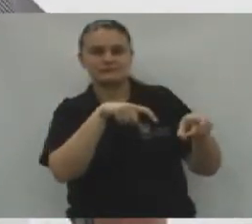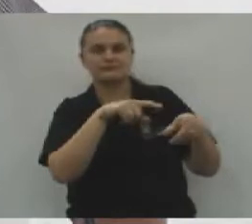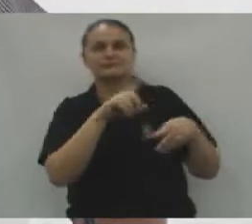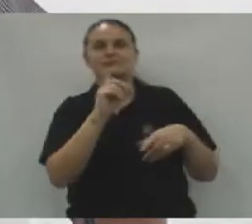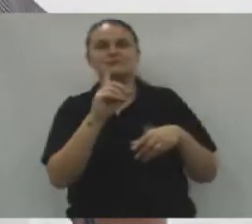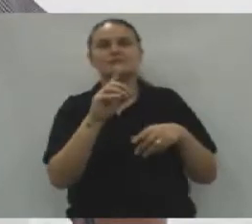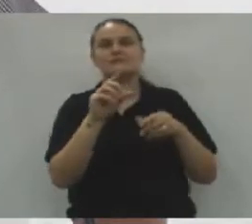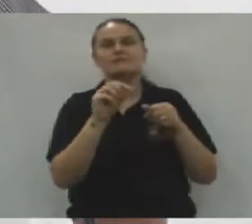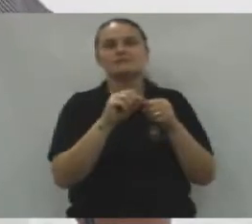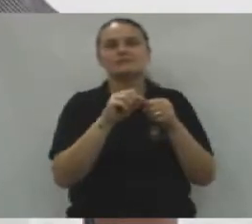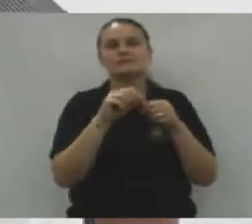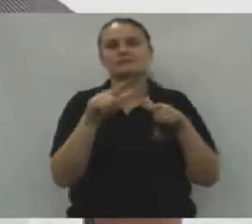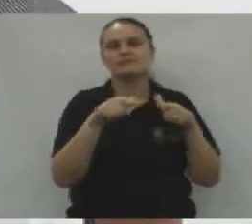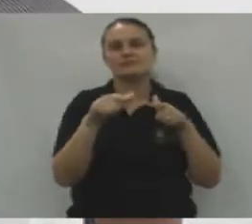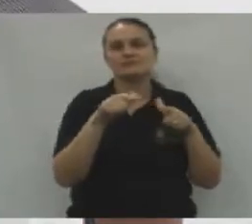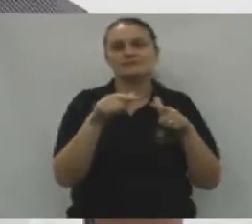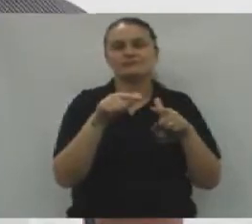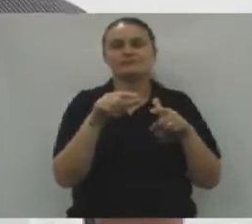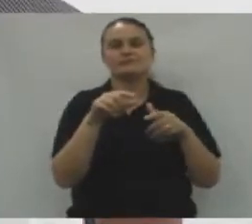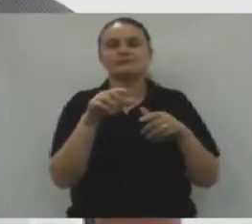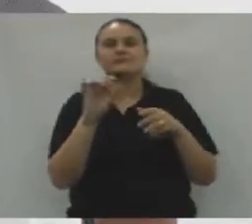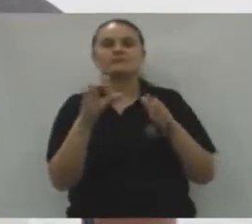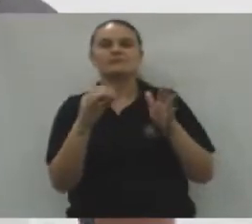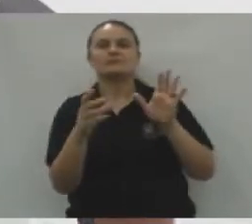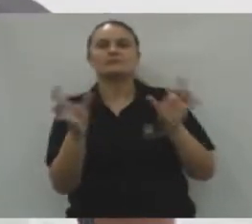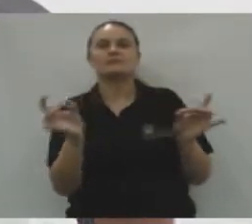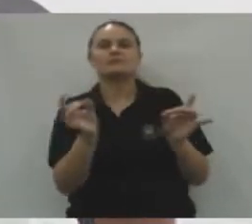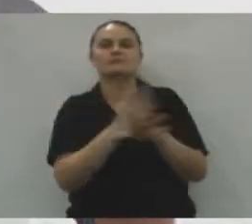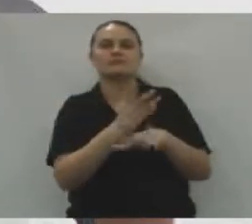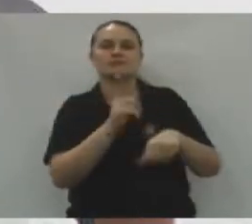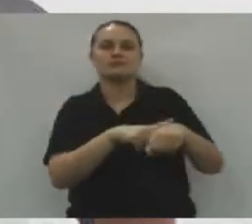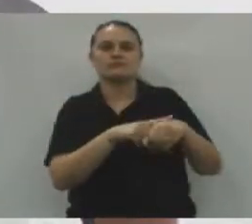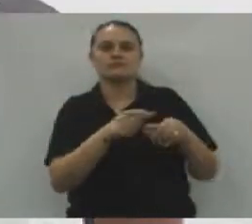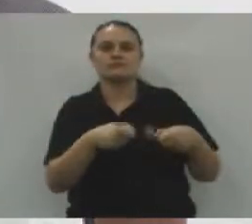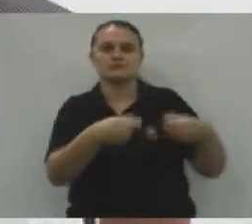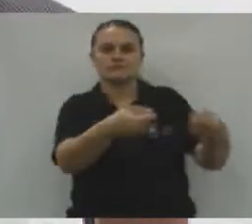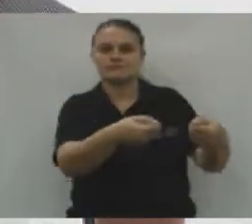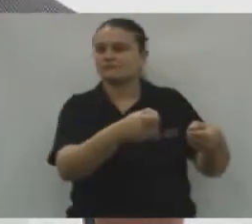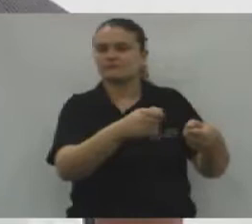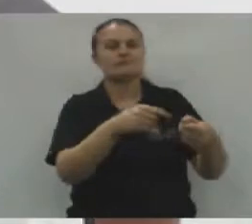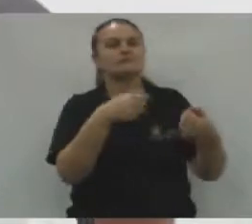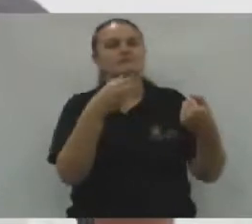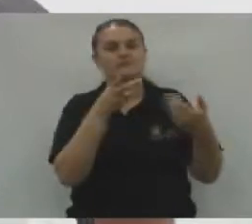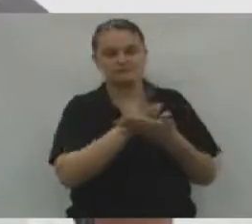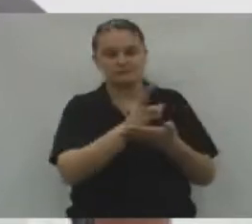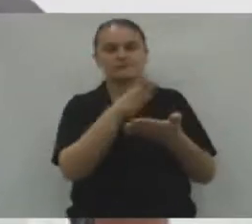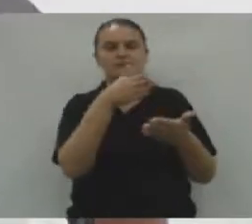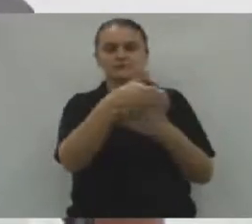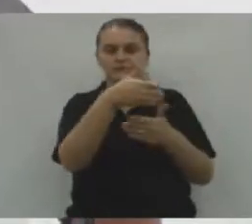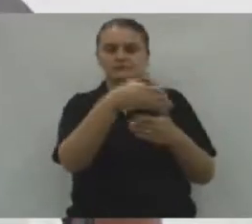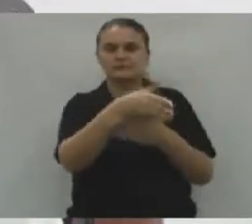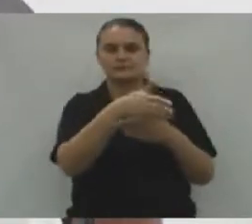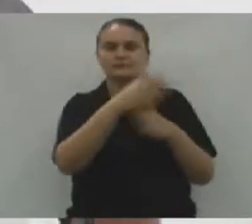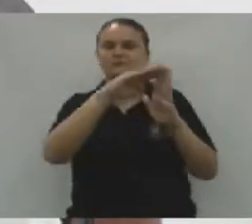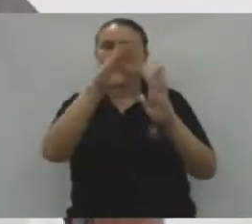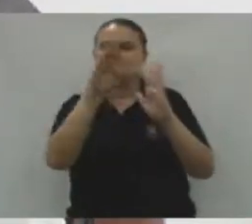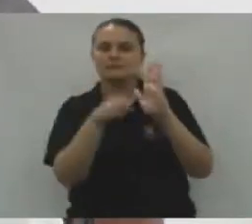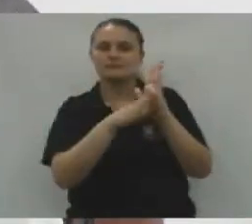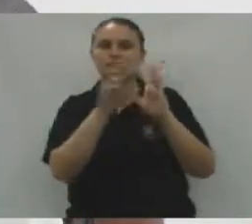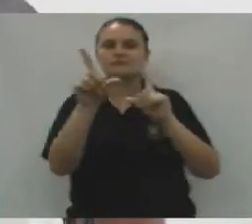aquela situação de vir com um pacote tecnológico pronto para eles. Eles participam de todas